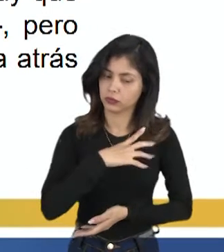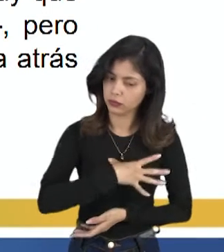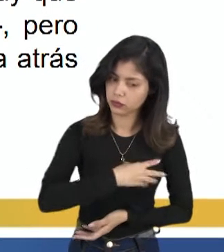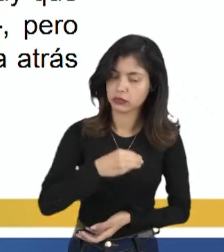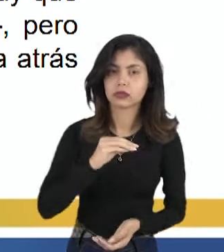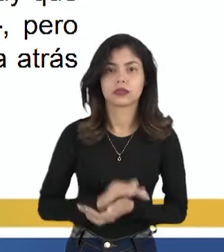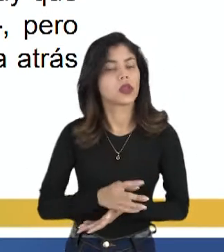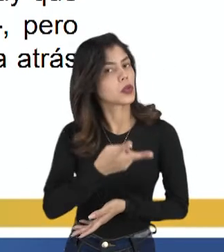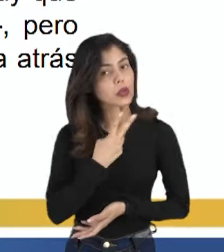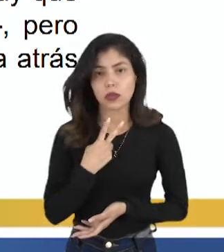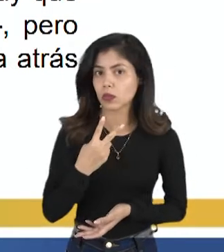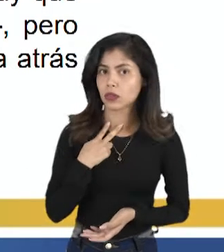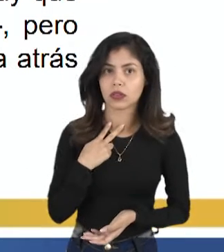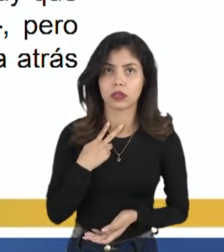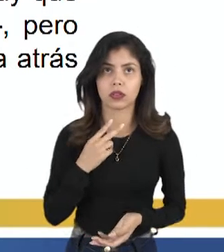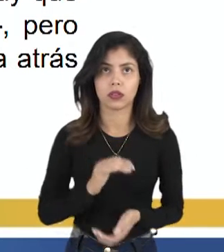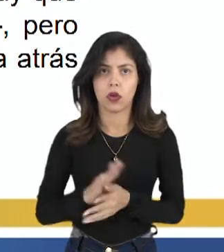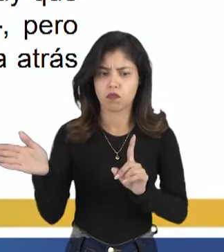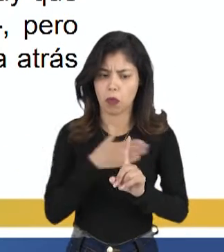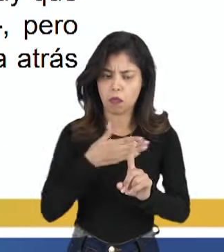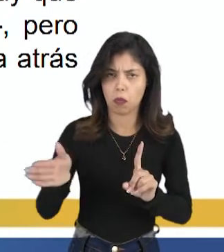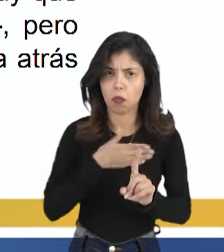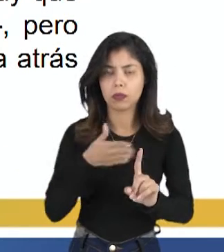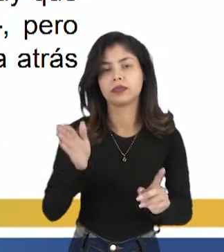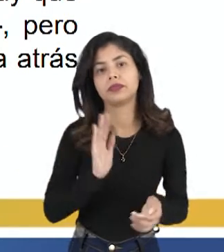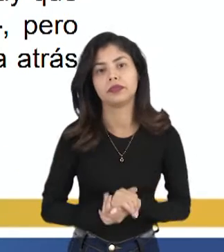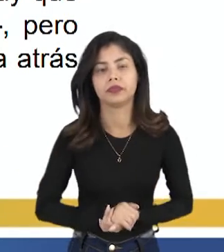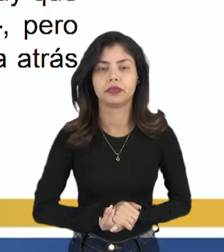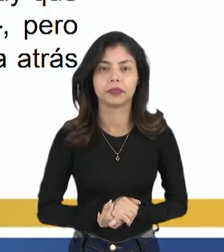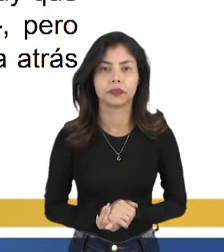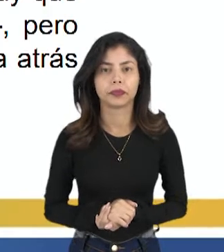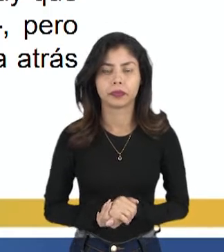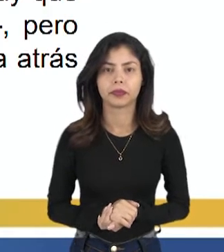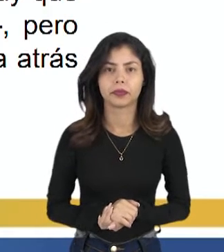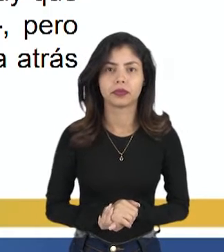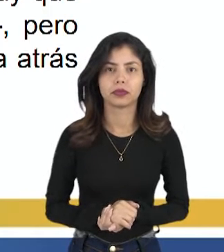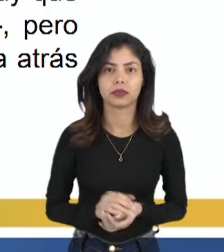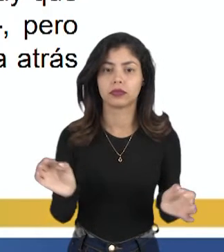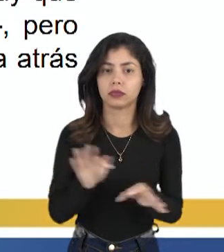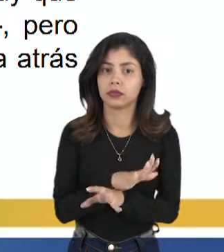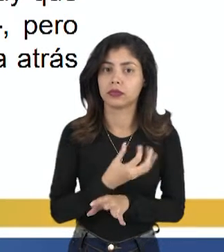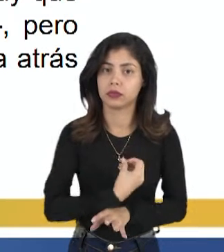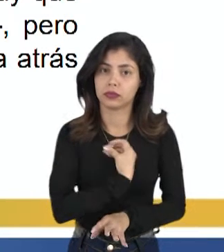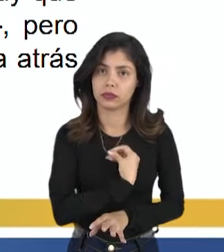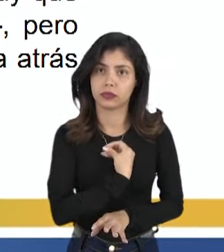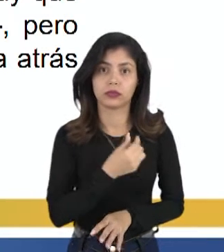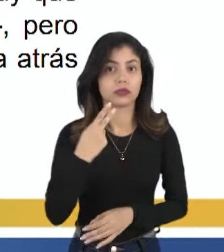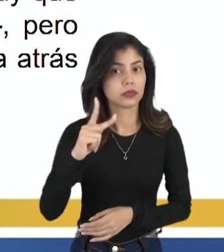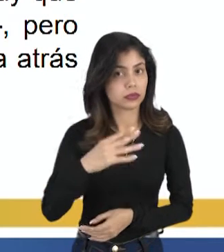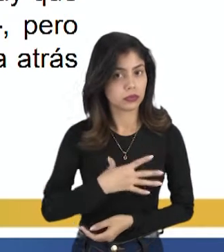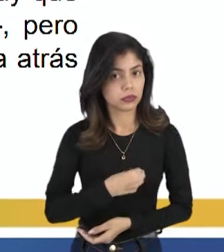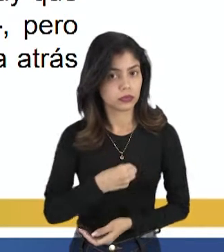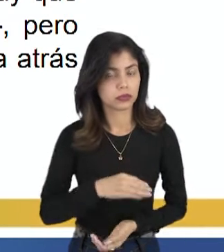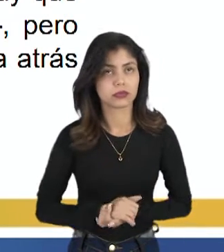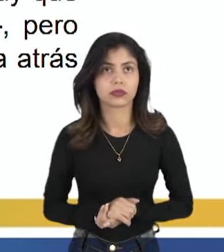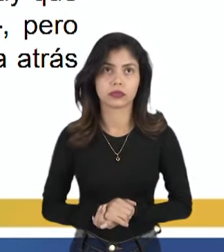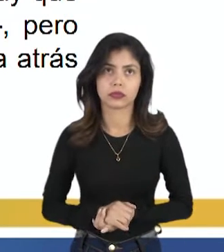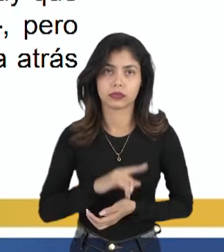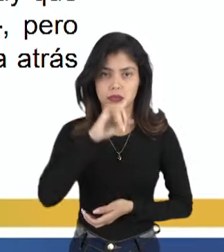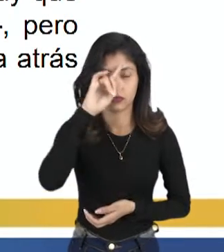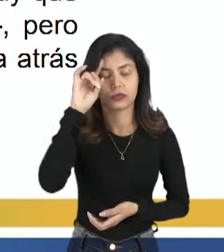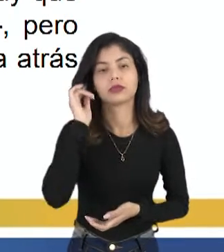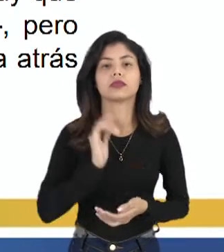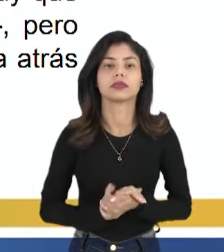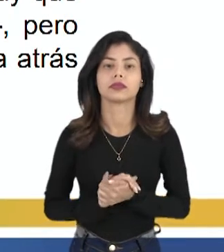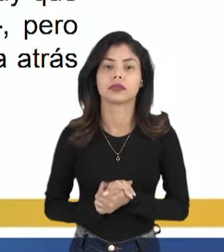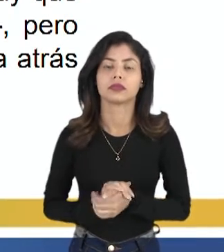filhos e não podem cometer a agressão de estragar a vida dos seus filhos. Então, vocês